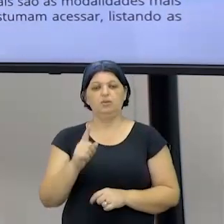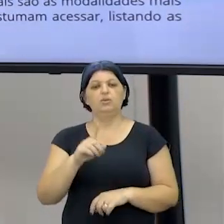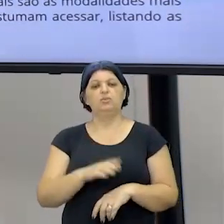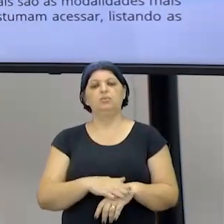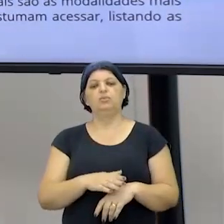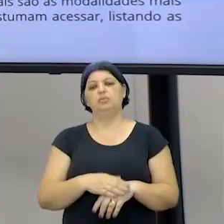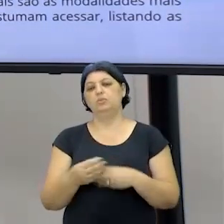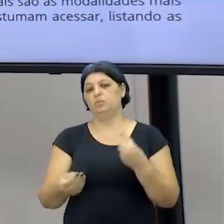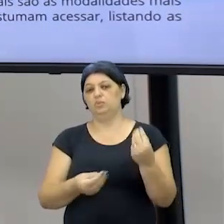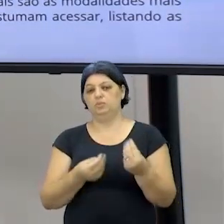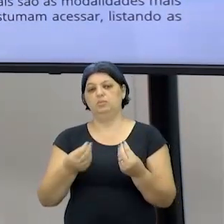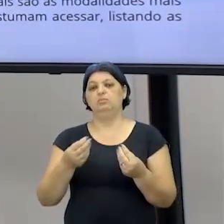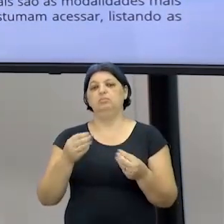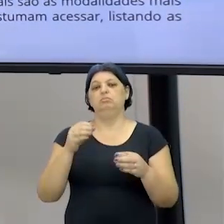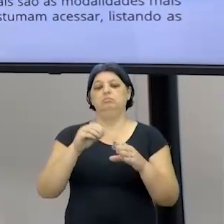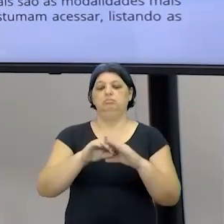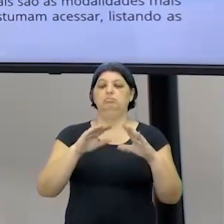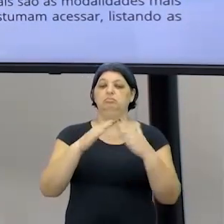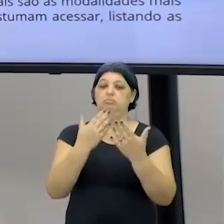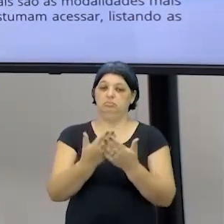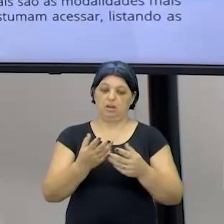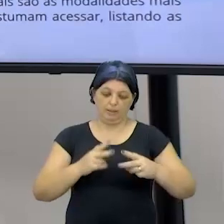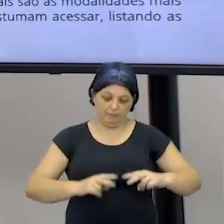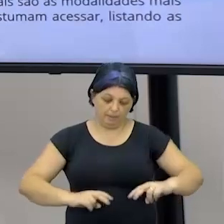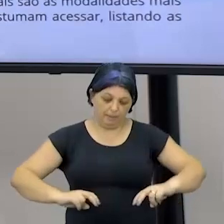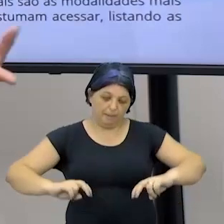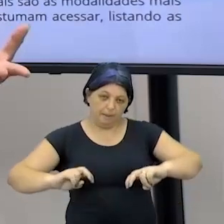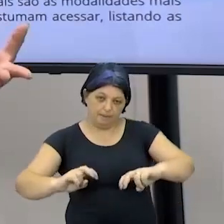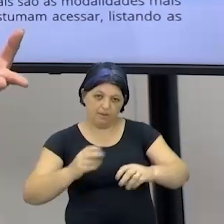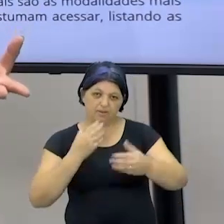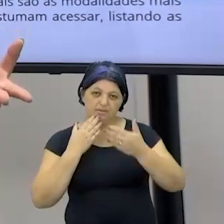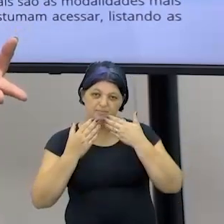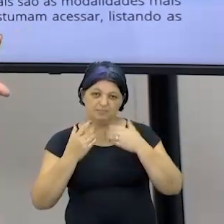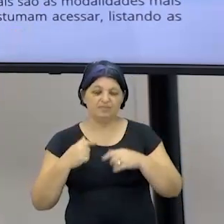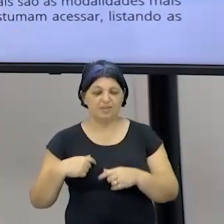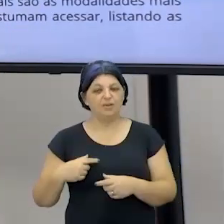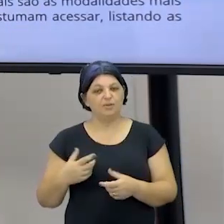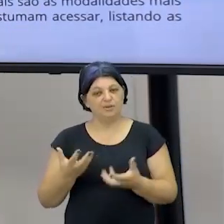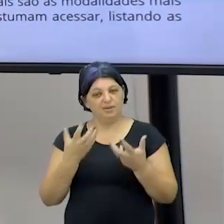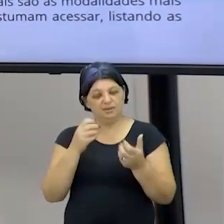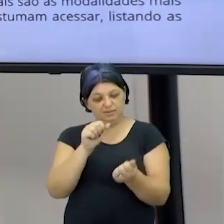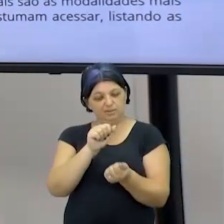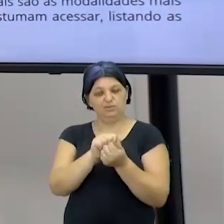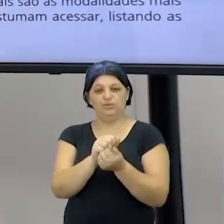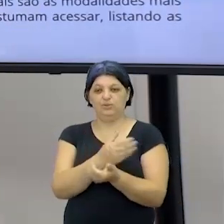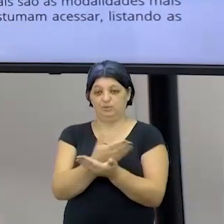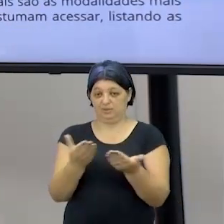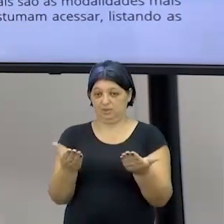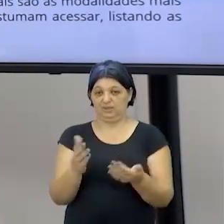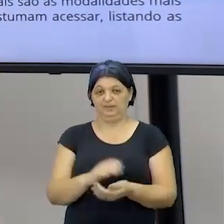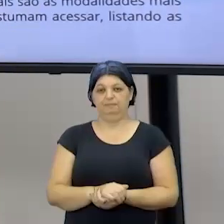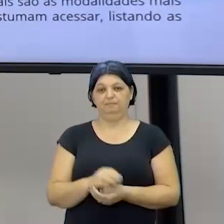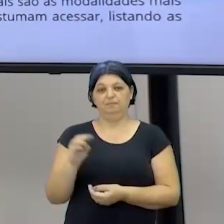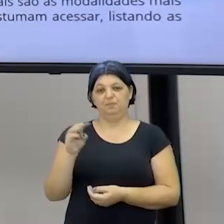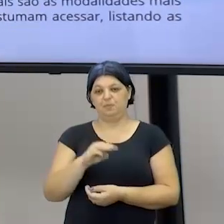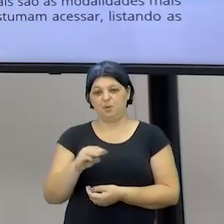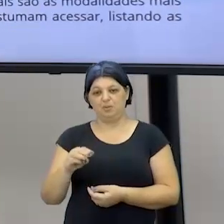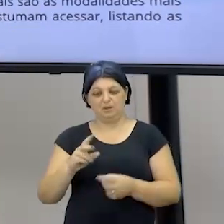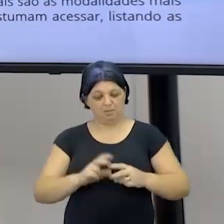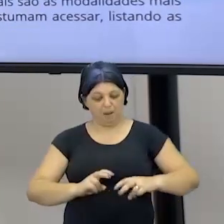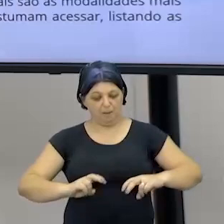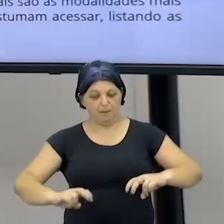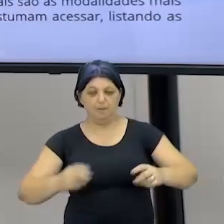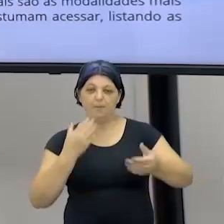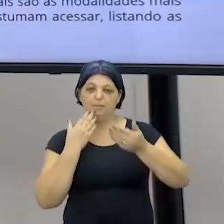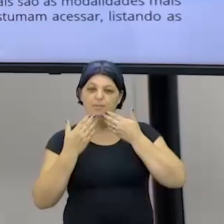como? Aí na escola, em uma roda de conversa. Queria eu estar presente com vocês, né, nesse momento, aí nessa roda de conversa,